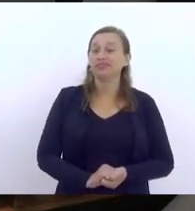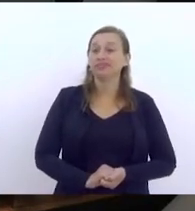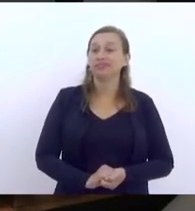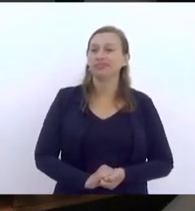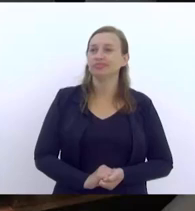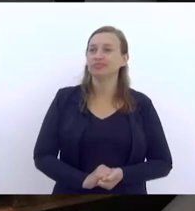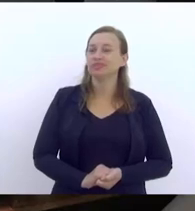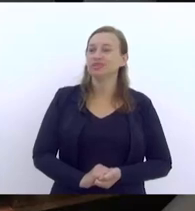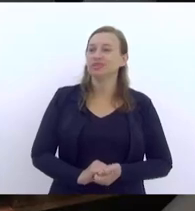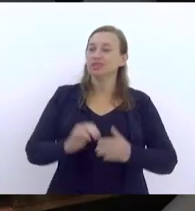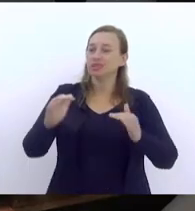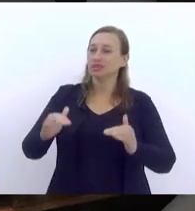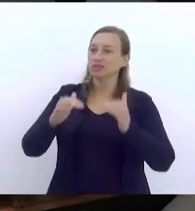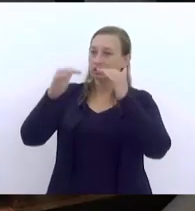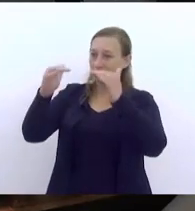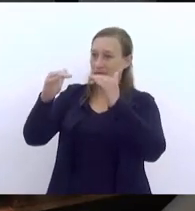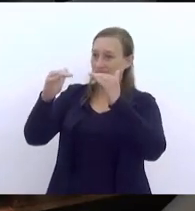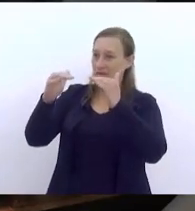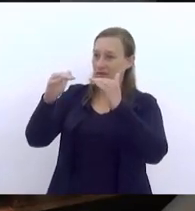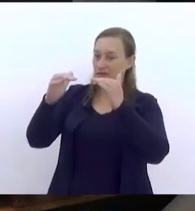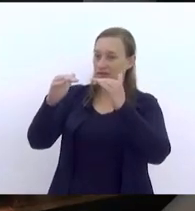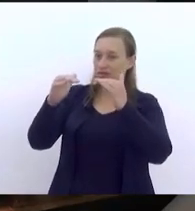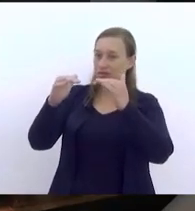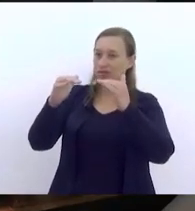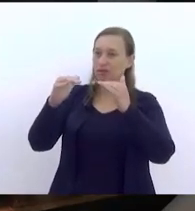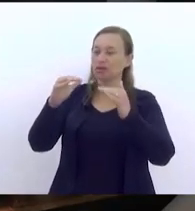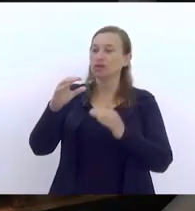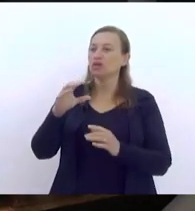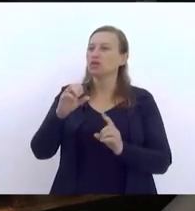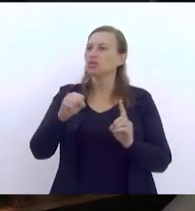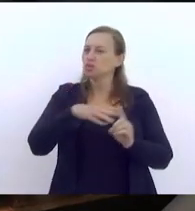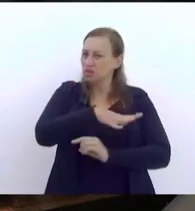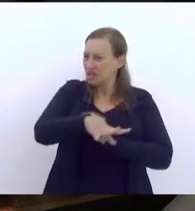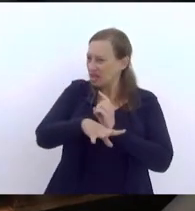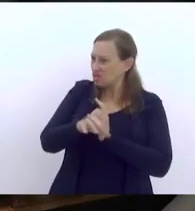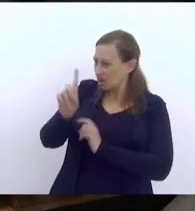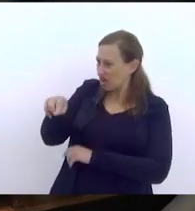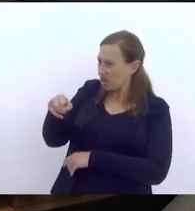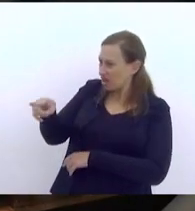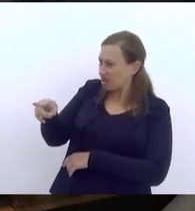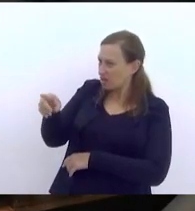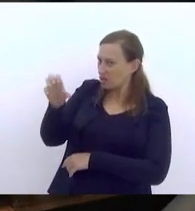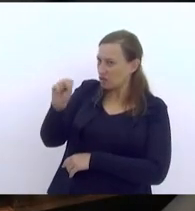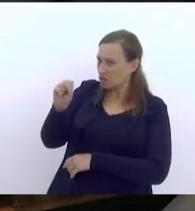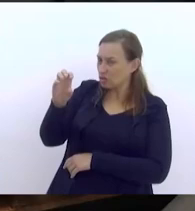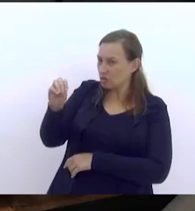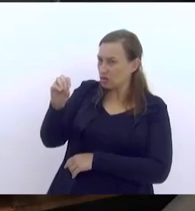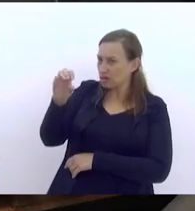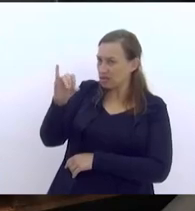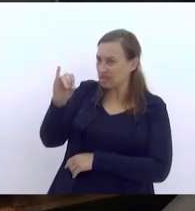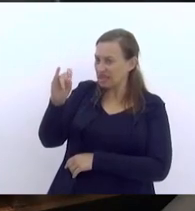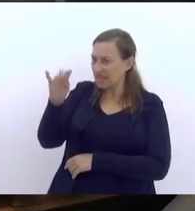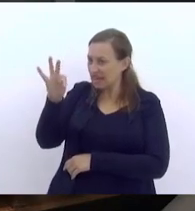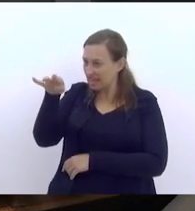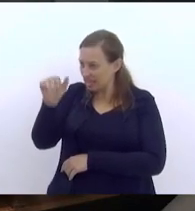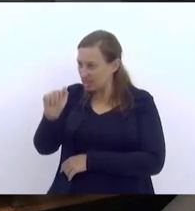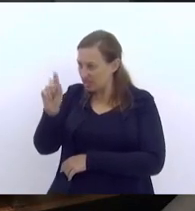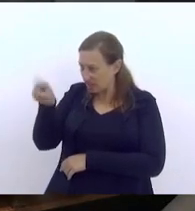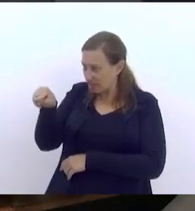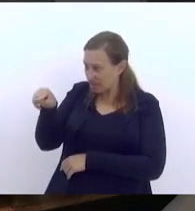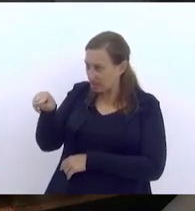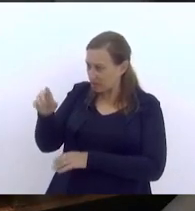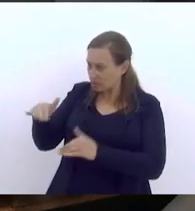Vossa Excelência é socialista? O professor, Vossa Excelência é socialista? Vossa Excelência é